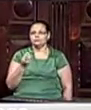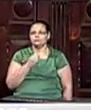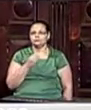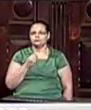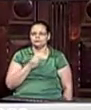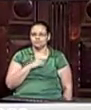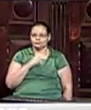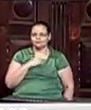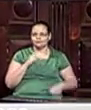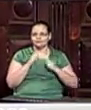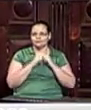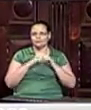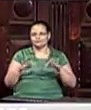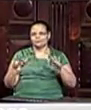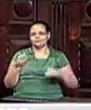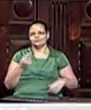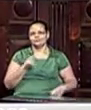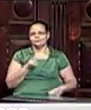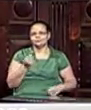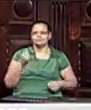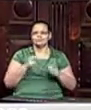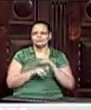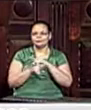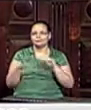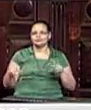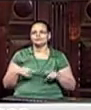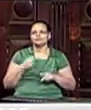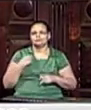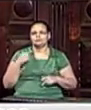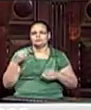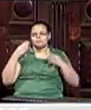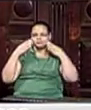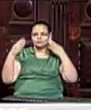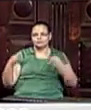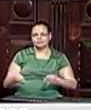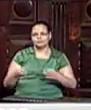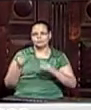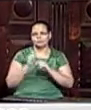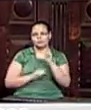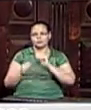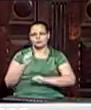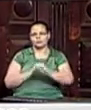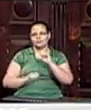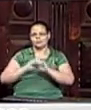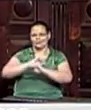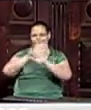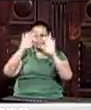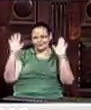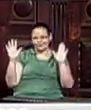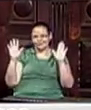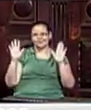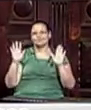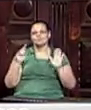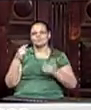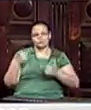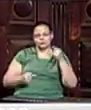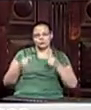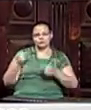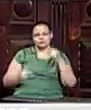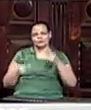Esse aspecto, um aspecto fundamental na área da economia. É claro que